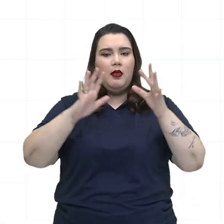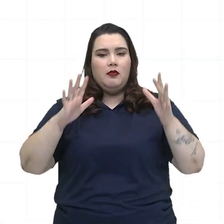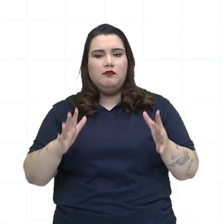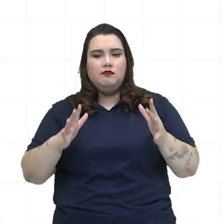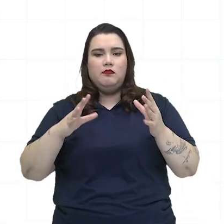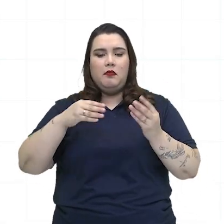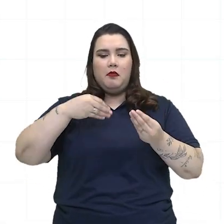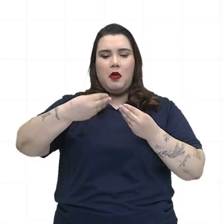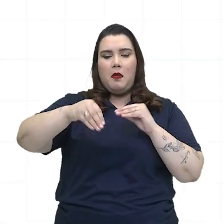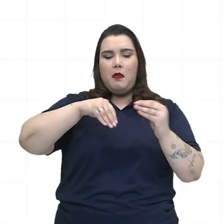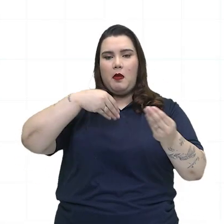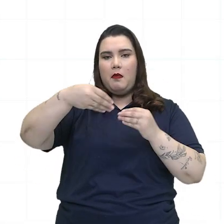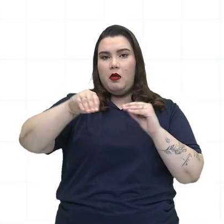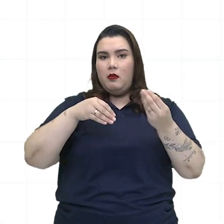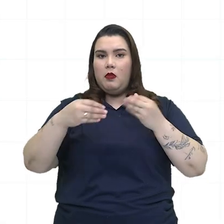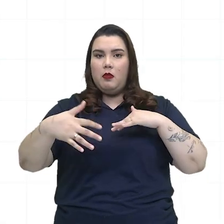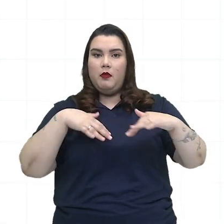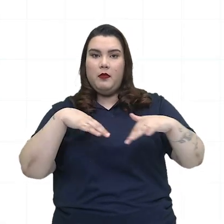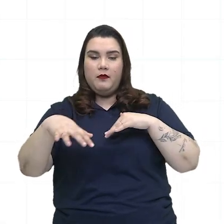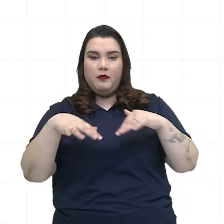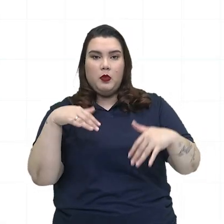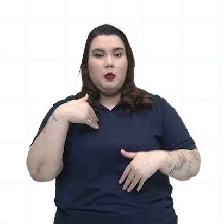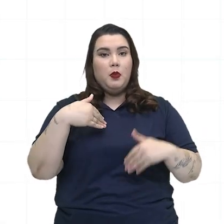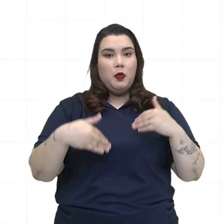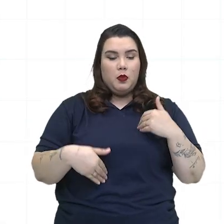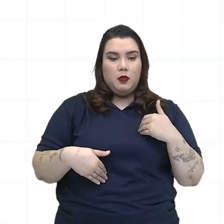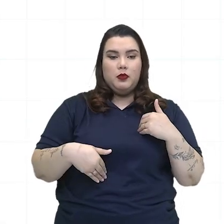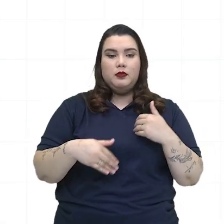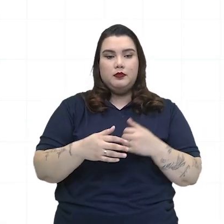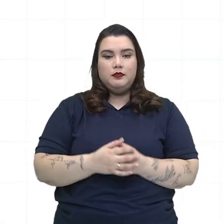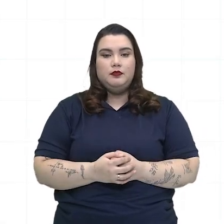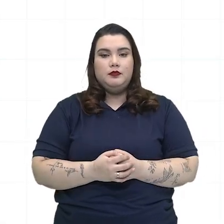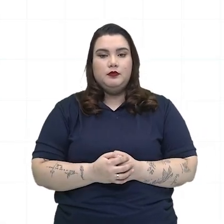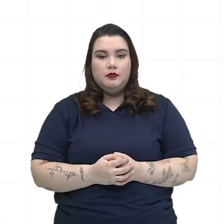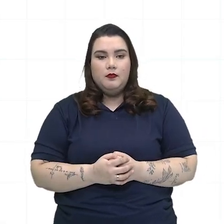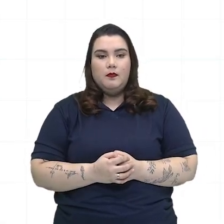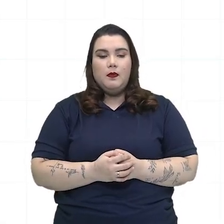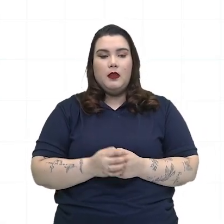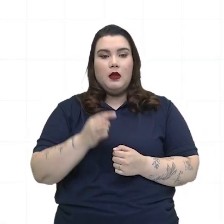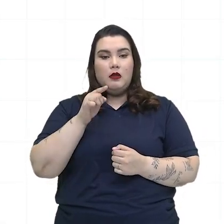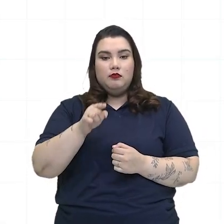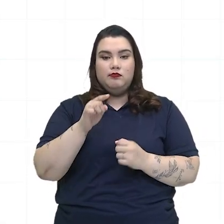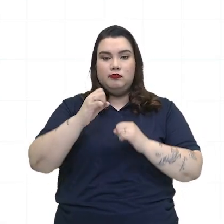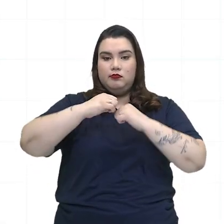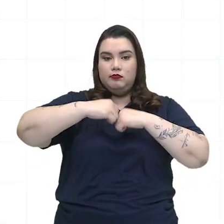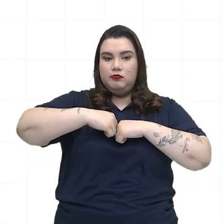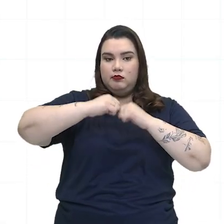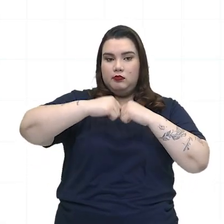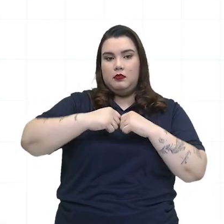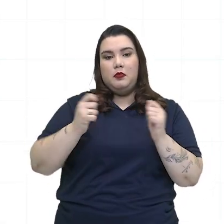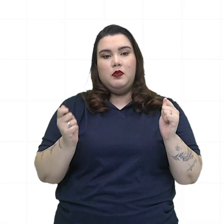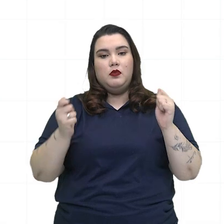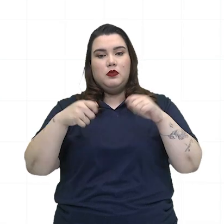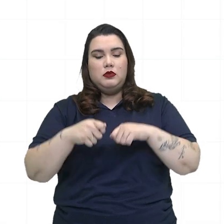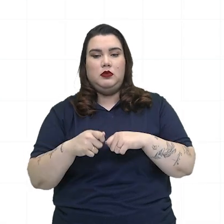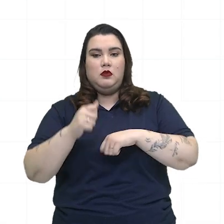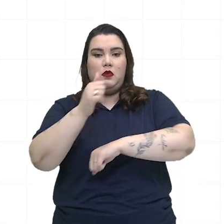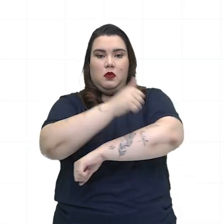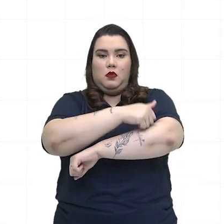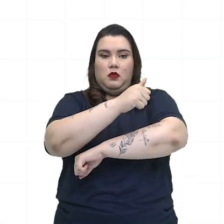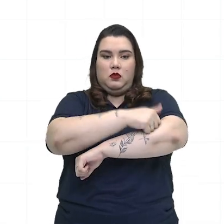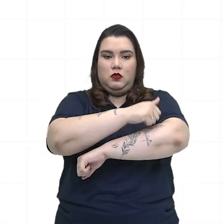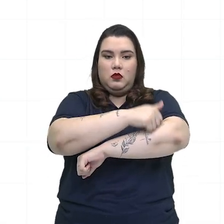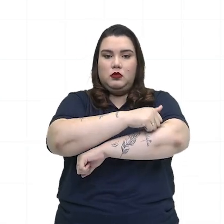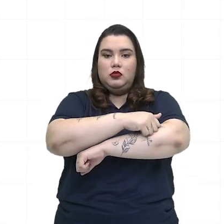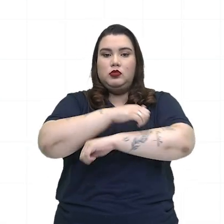ter flexibilidade nos nossos movimentos. Ou seja, essas articulações, elas permitem que